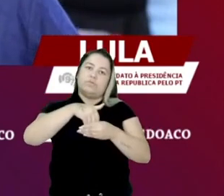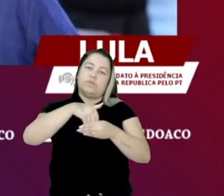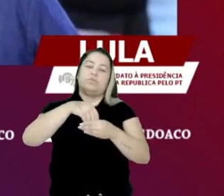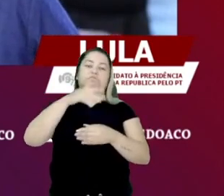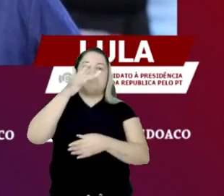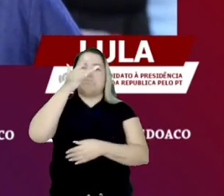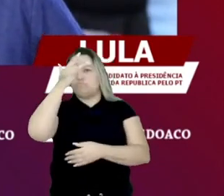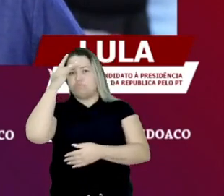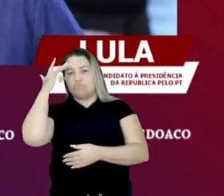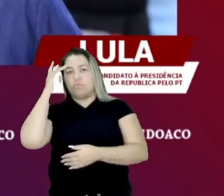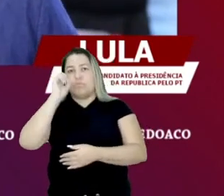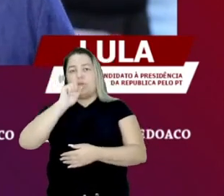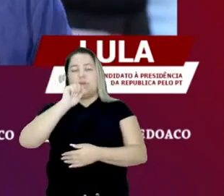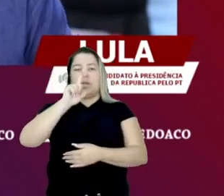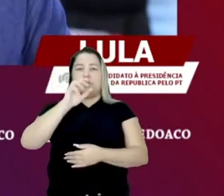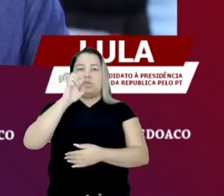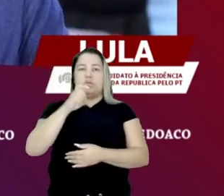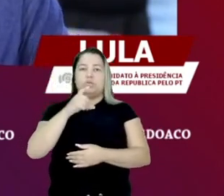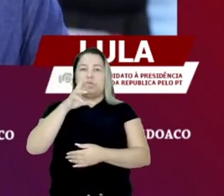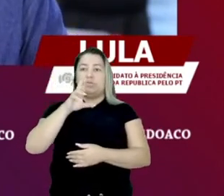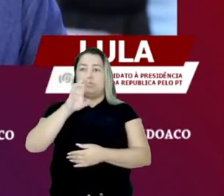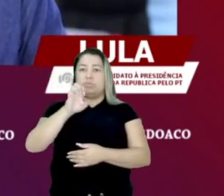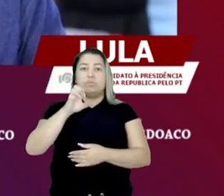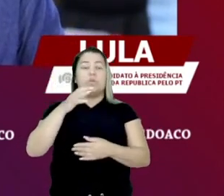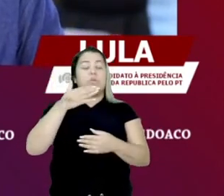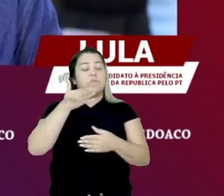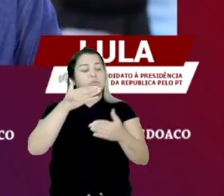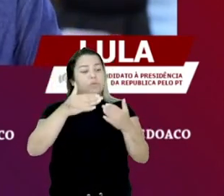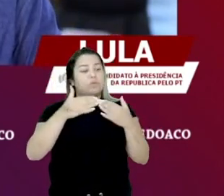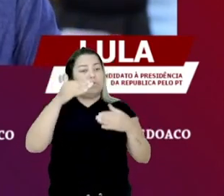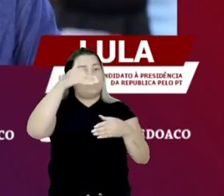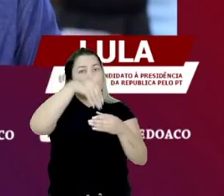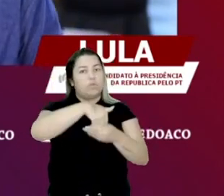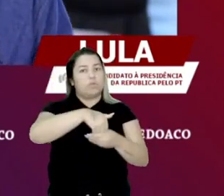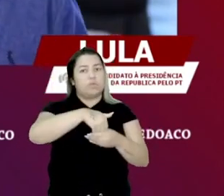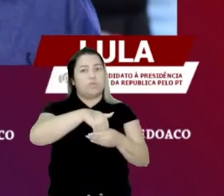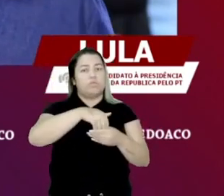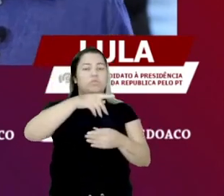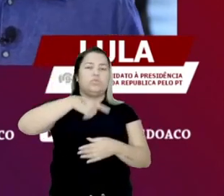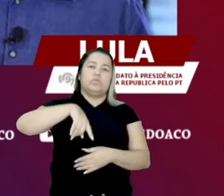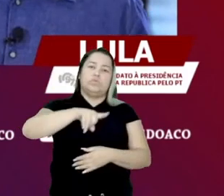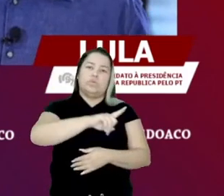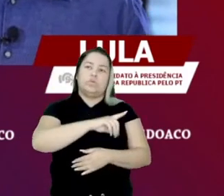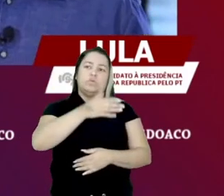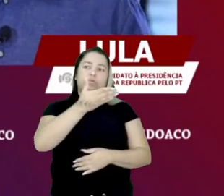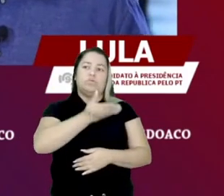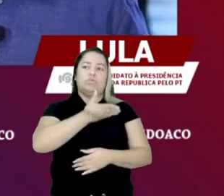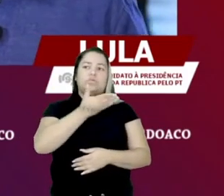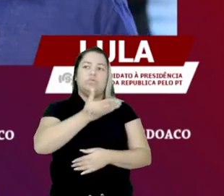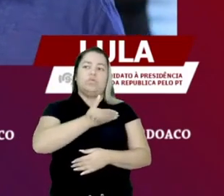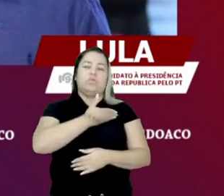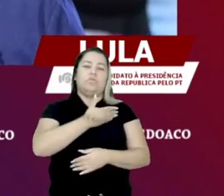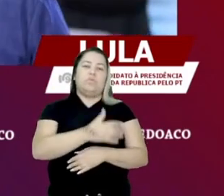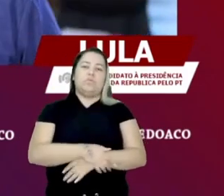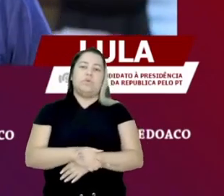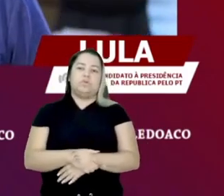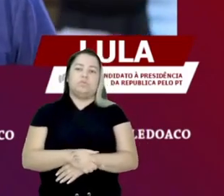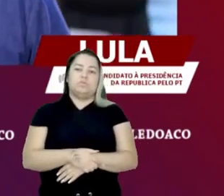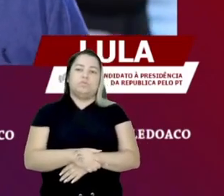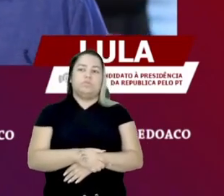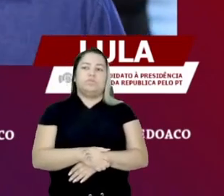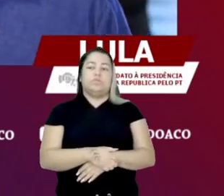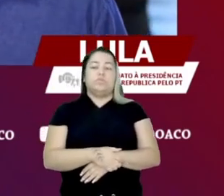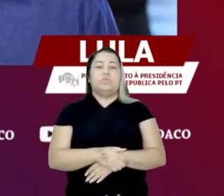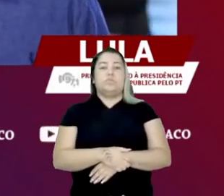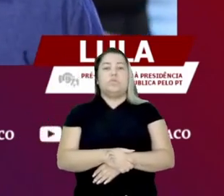Quintão. E eu acho que nós temos condições de ganhar as eleições. Tanto eu para presidente, quanto o Calil para governador. É